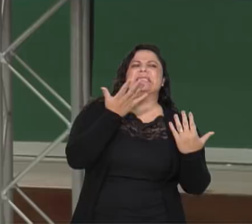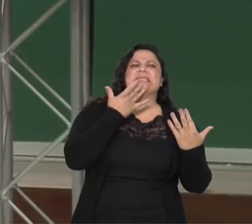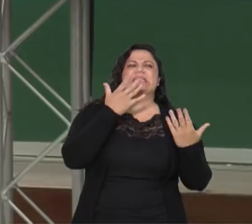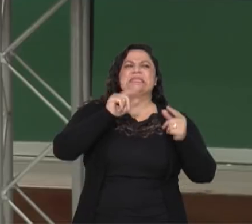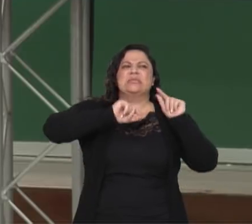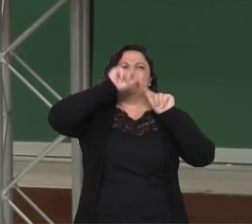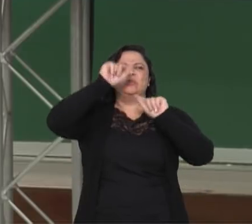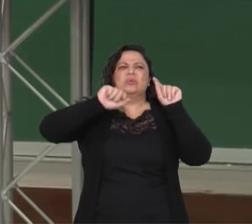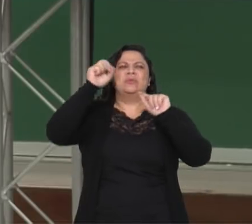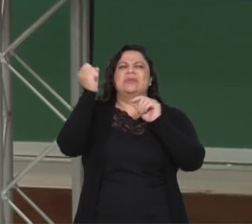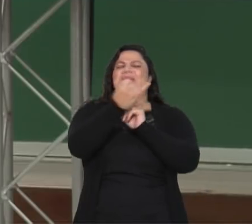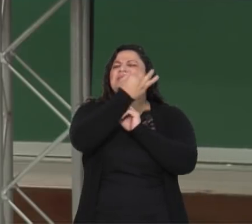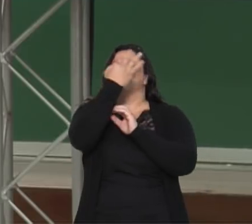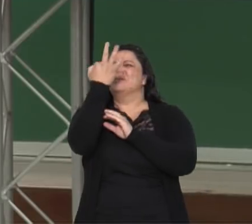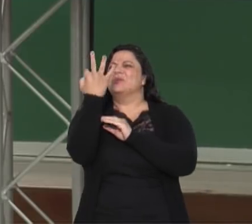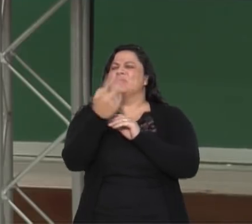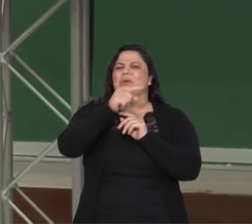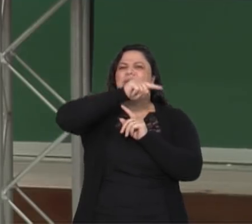um som